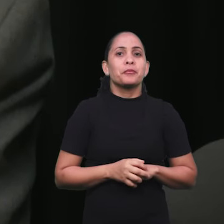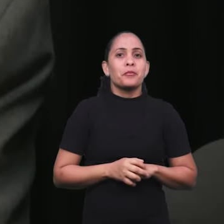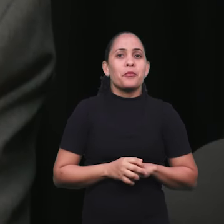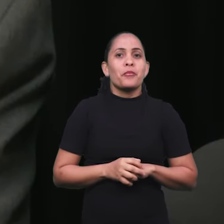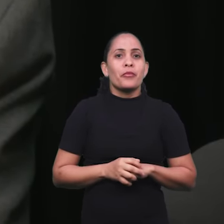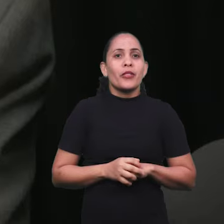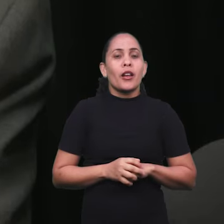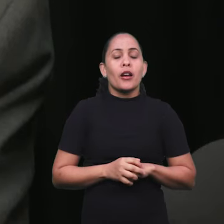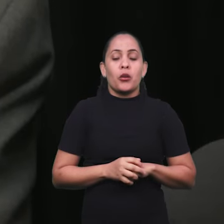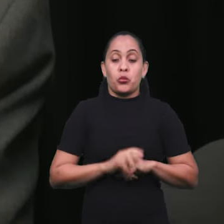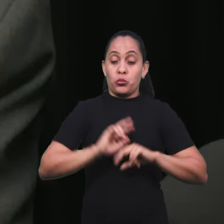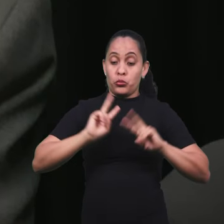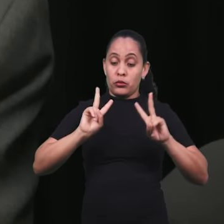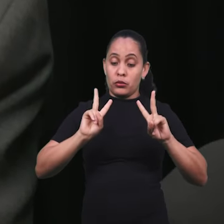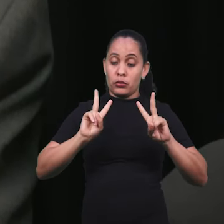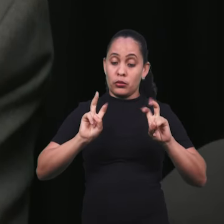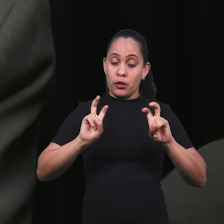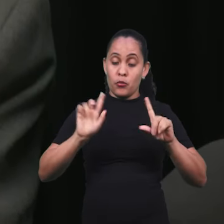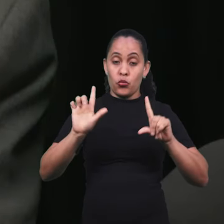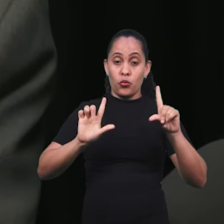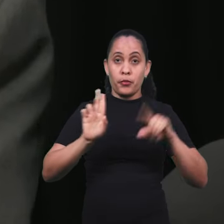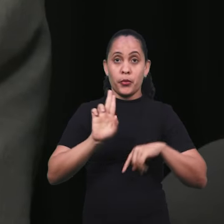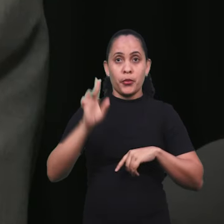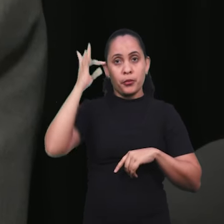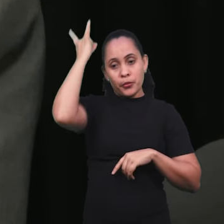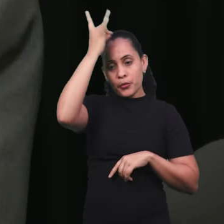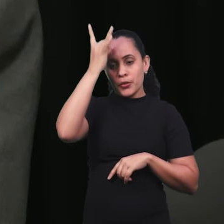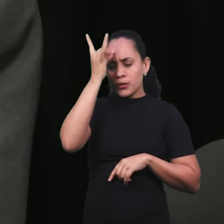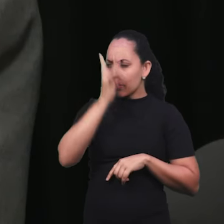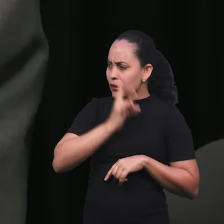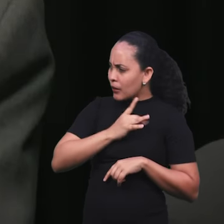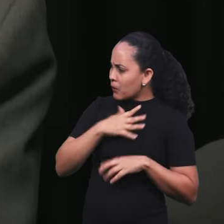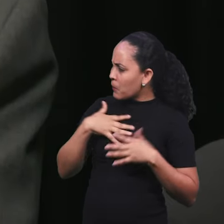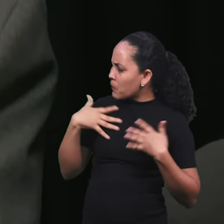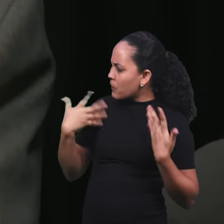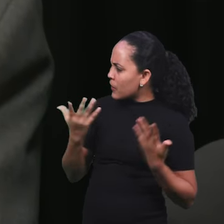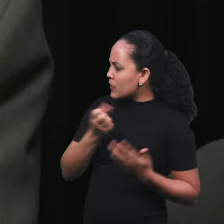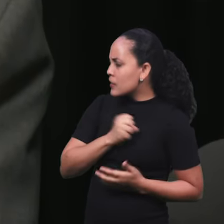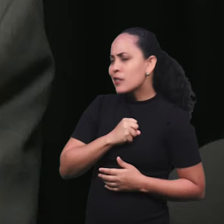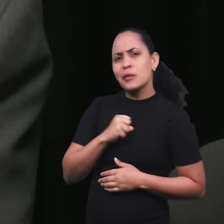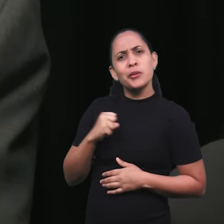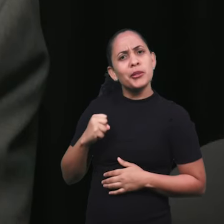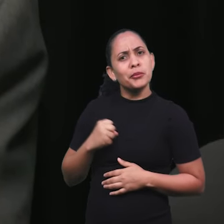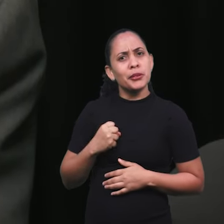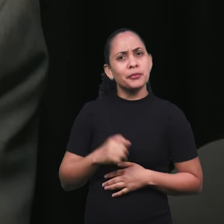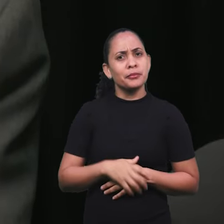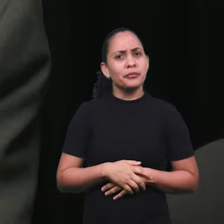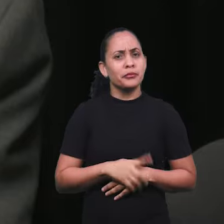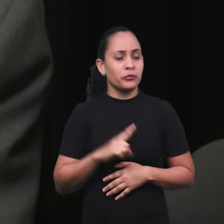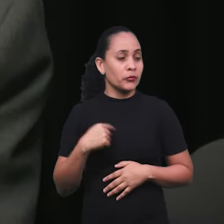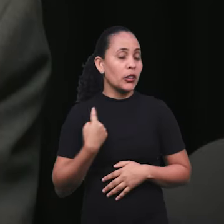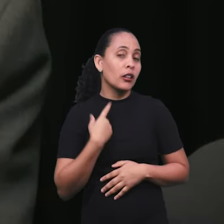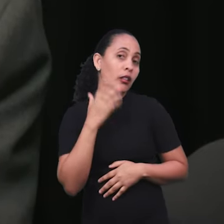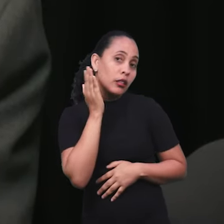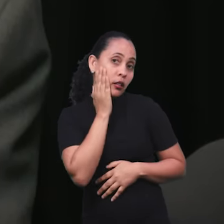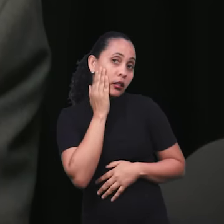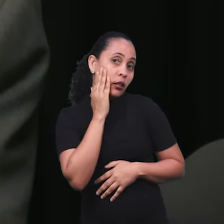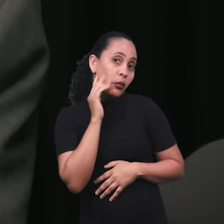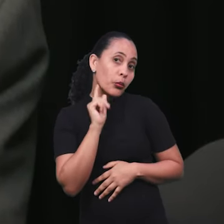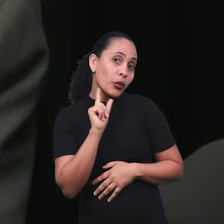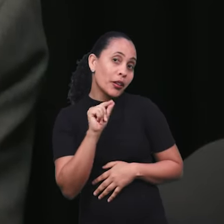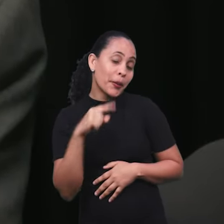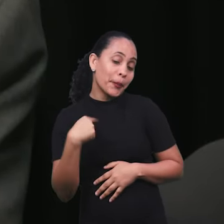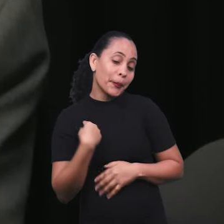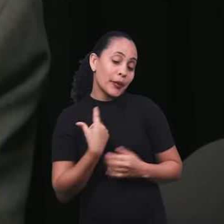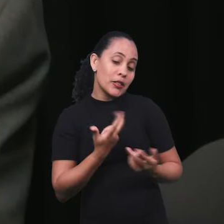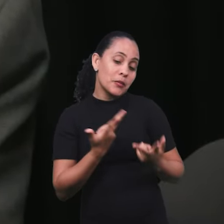O nome do programa é Batismo com o Espírito Santo, né? E de repente ele ouve falar, mas Samuel, o seu presente, nós entendemos, e